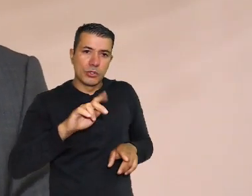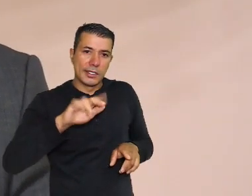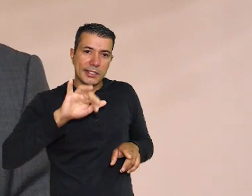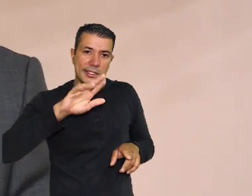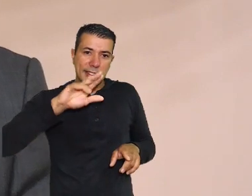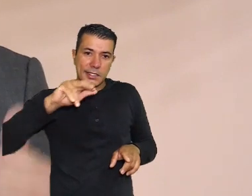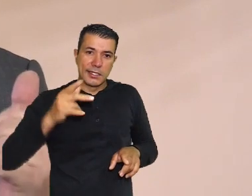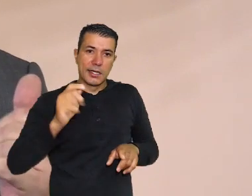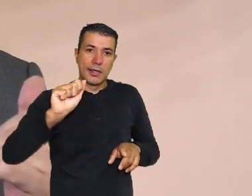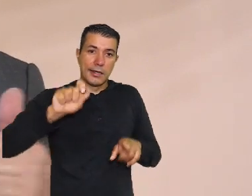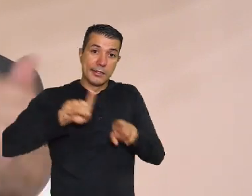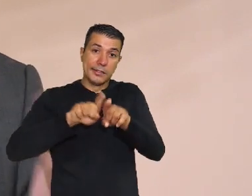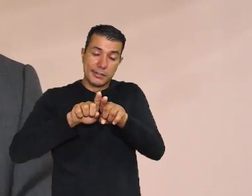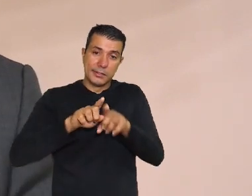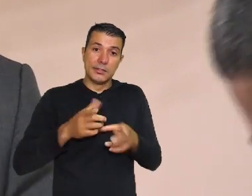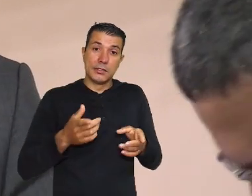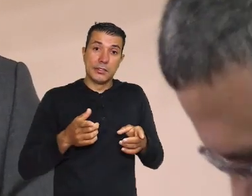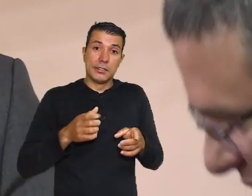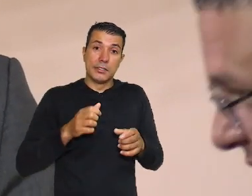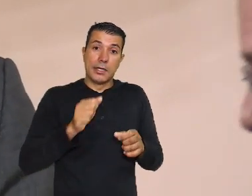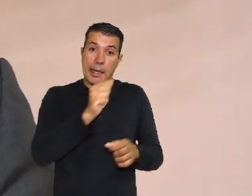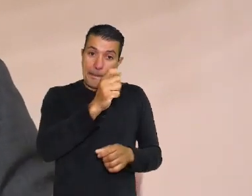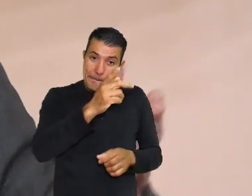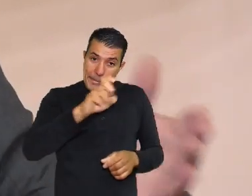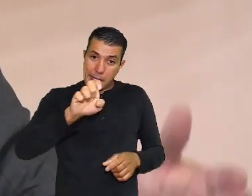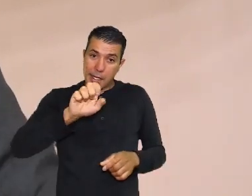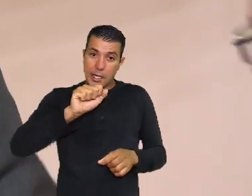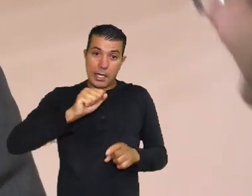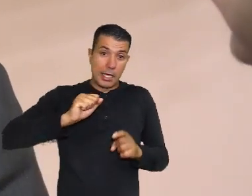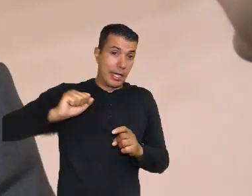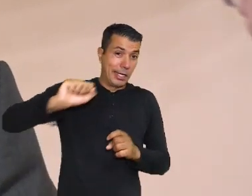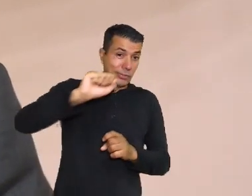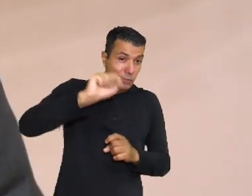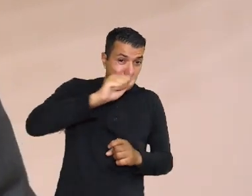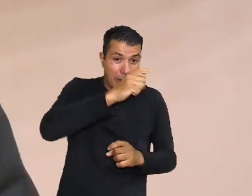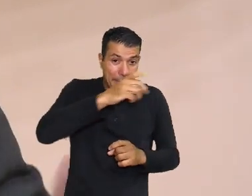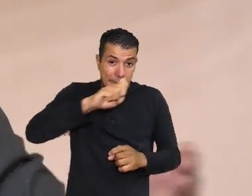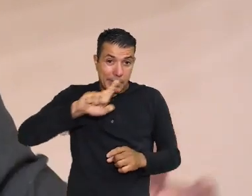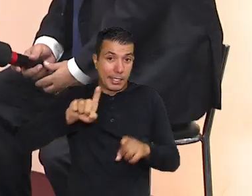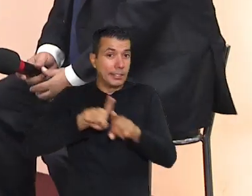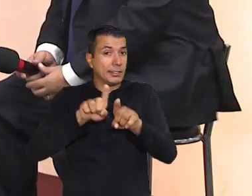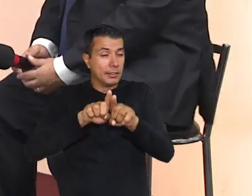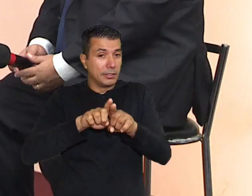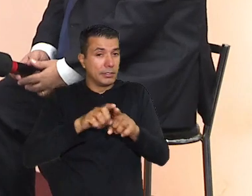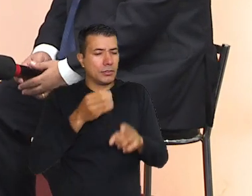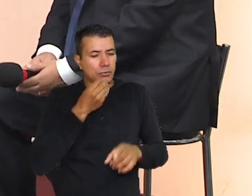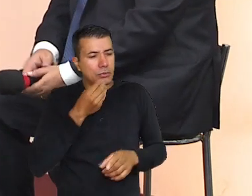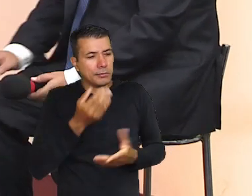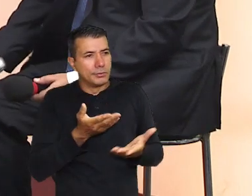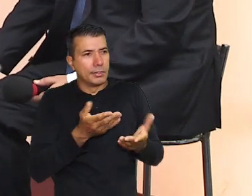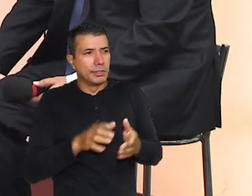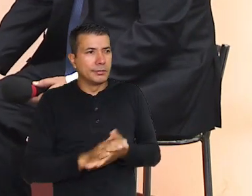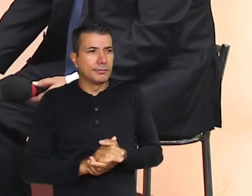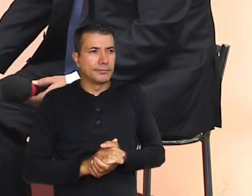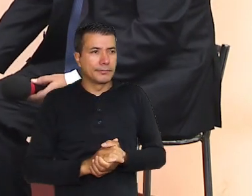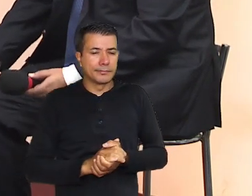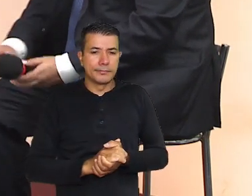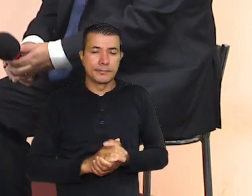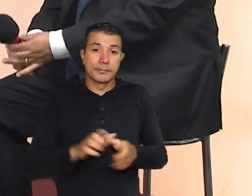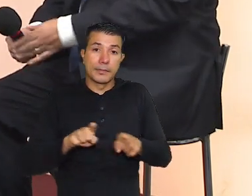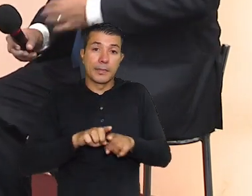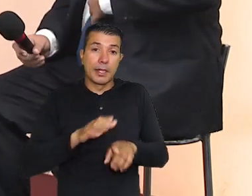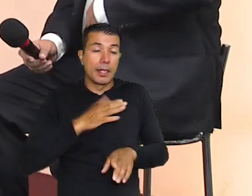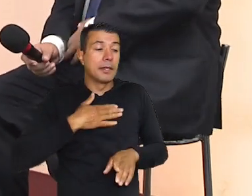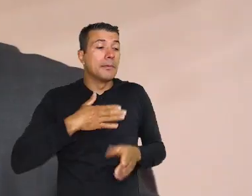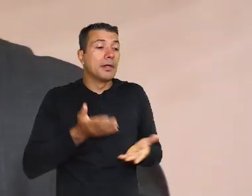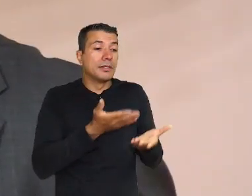compõem a Associação Paulista Leste. Pastor, seja bem-vindo. Já vou te dar a oportunidade. Quero também, tenho a alegria de chamar